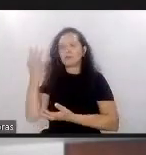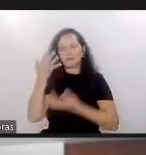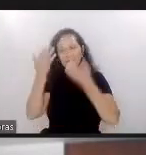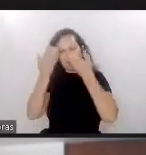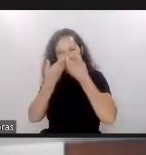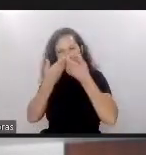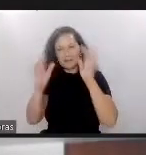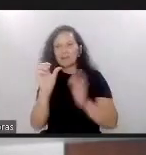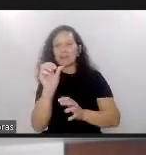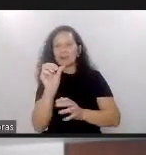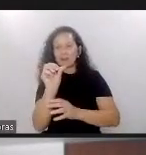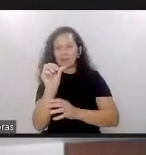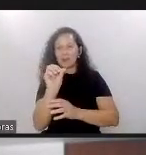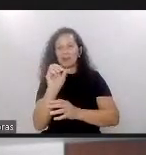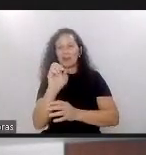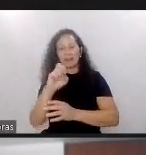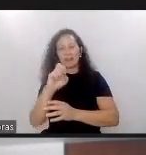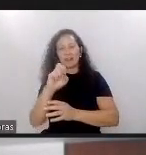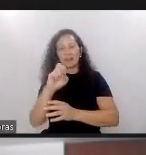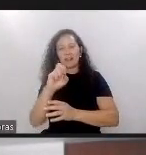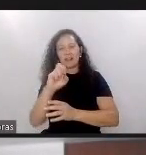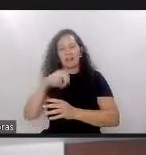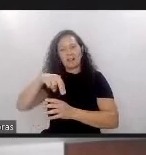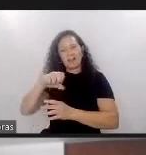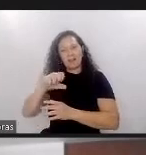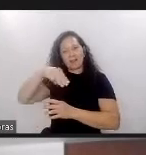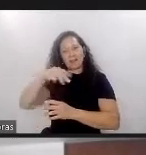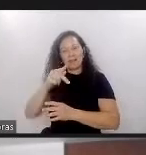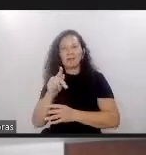muito obrigado também pela sua presença, Elane.